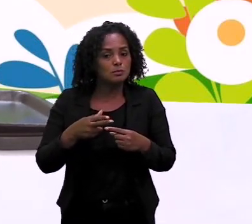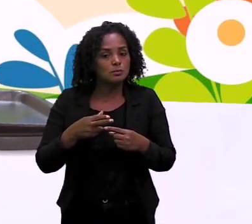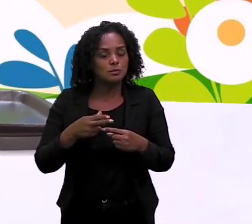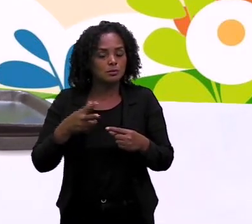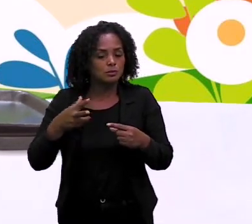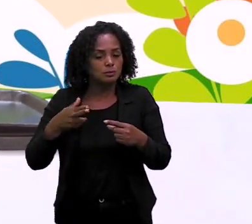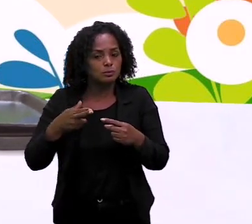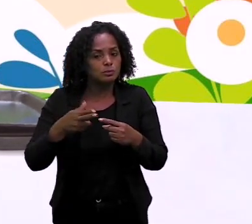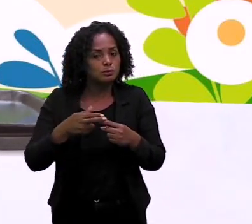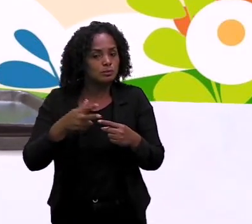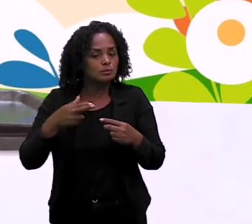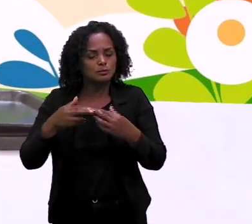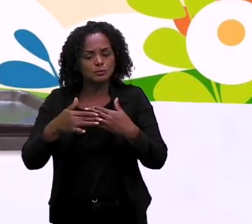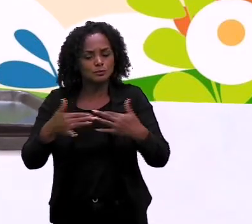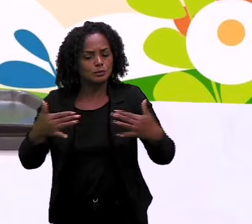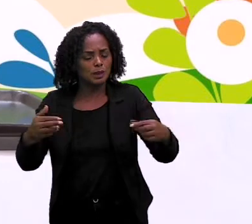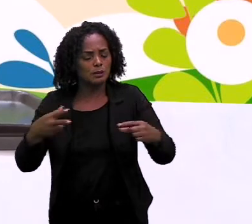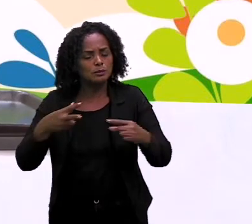Várias pontinhas.